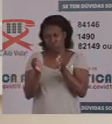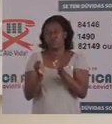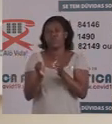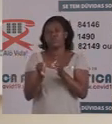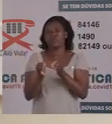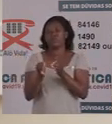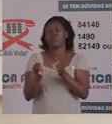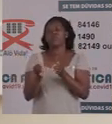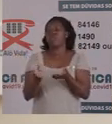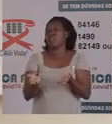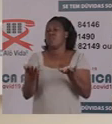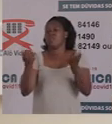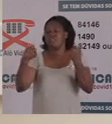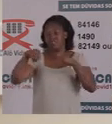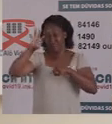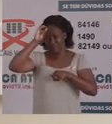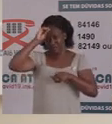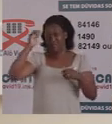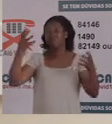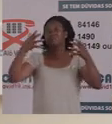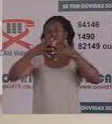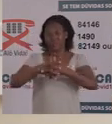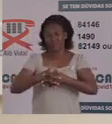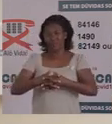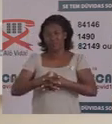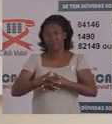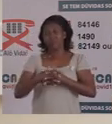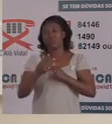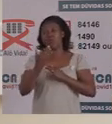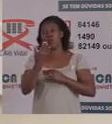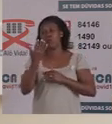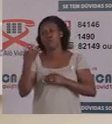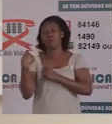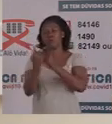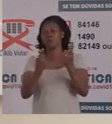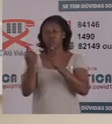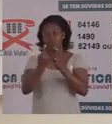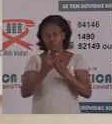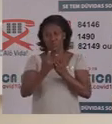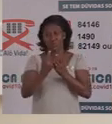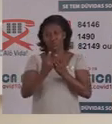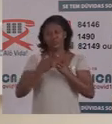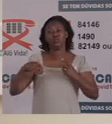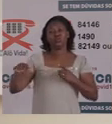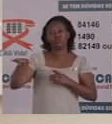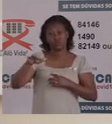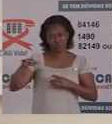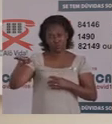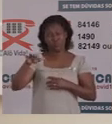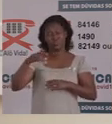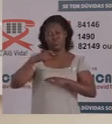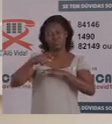claro aqui o número de casos por semana epidemiológica. Portanto, a semana epidemiológica que terminou ontem,